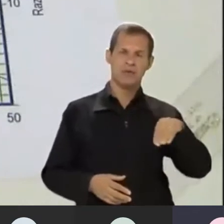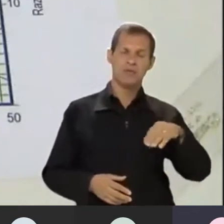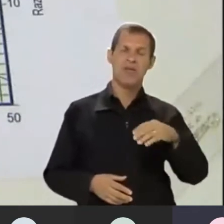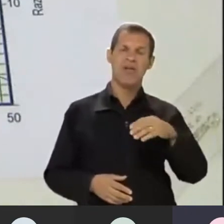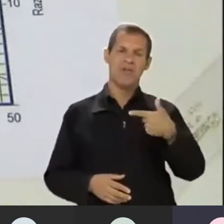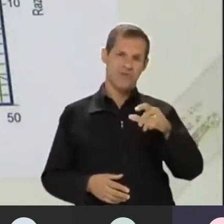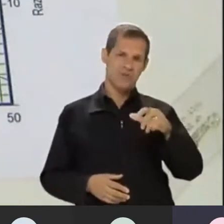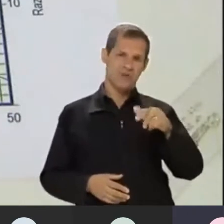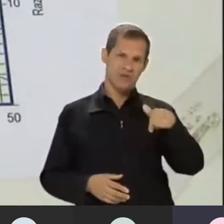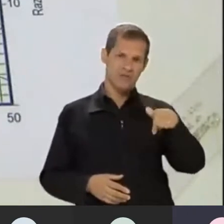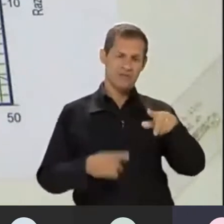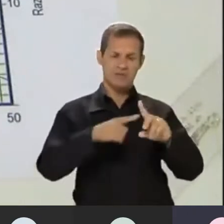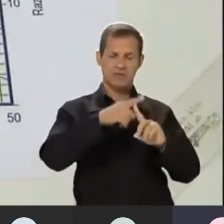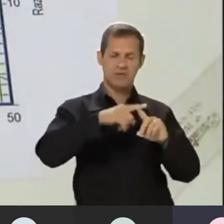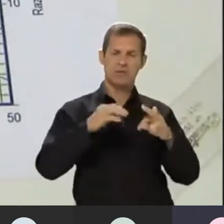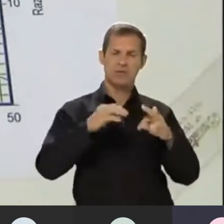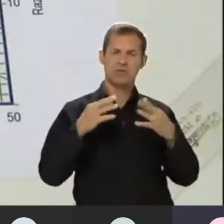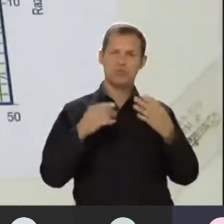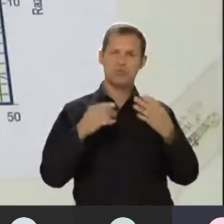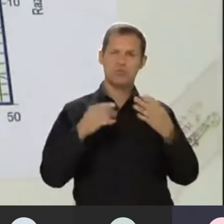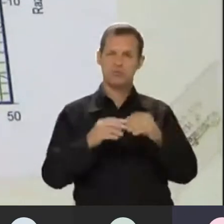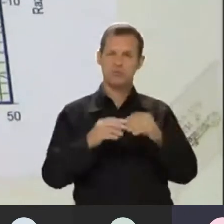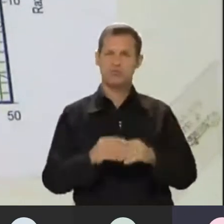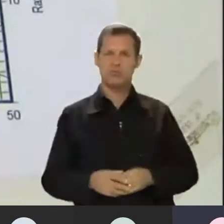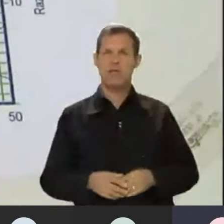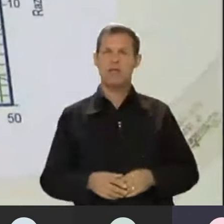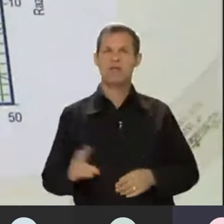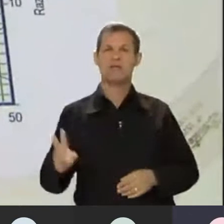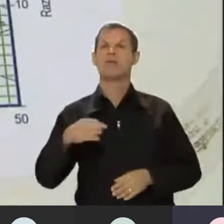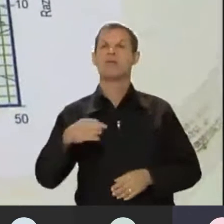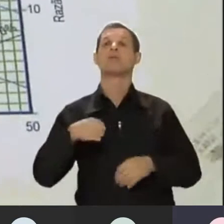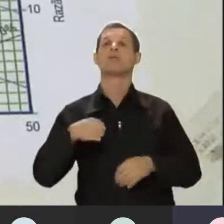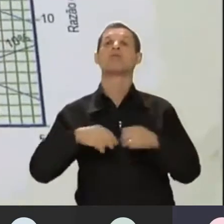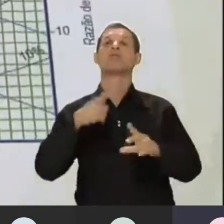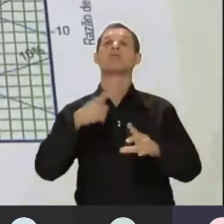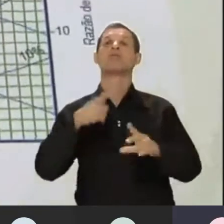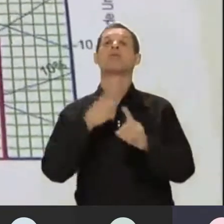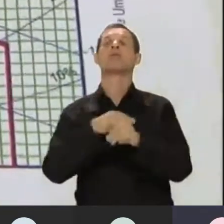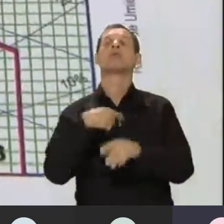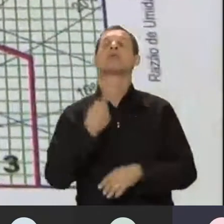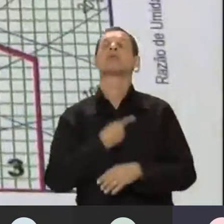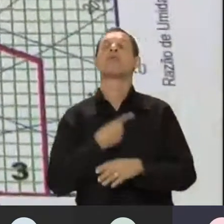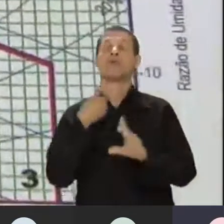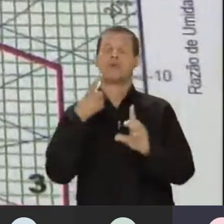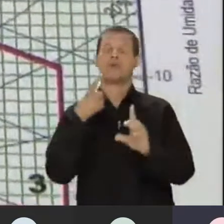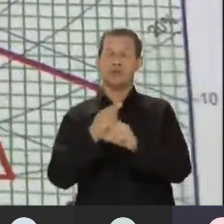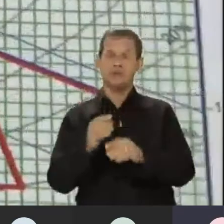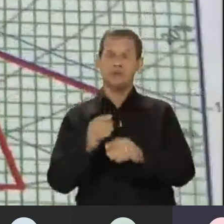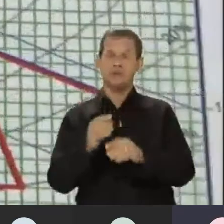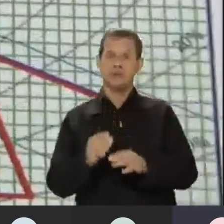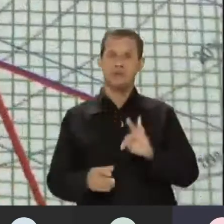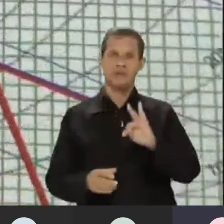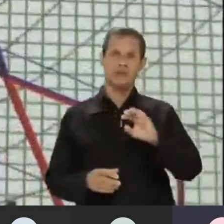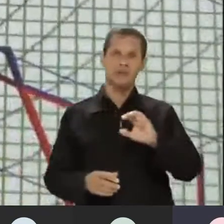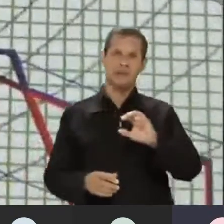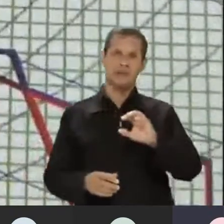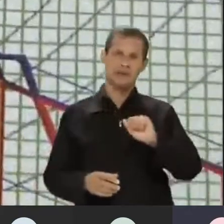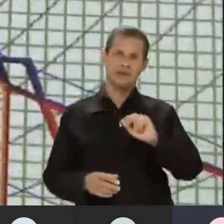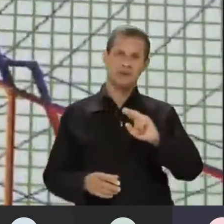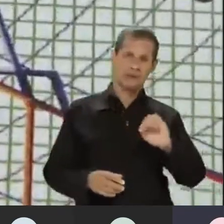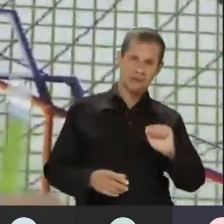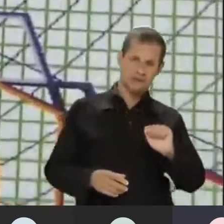27 graus Celsius. Então, eu tenho todas essas variáveis. E o que eu preciso encontrar, né? O que a gente encontra na carta de Givone? As zonas